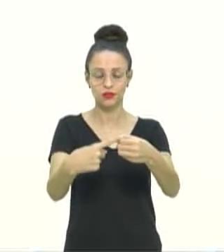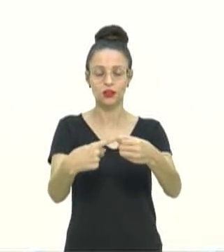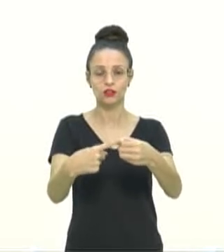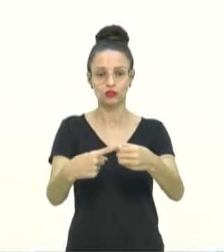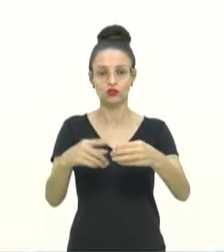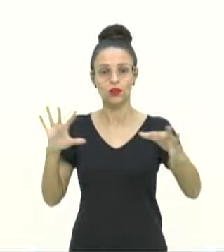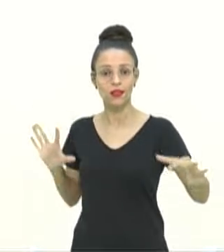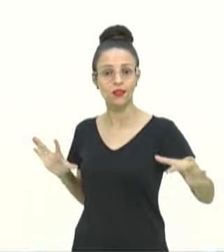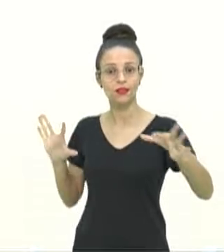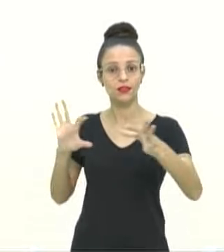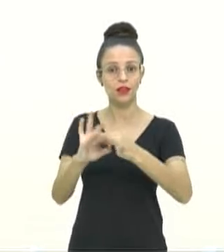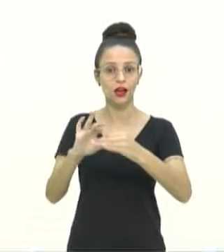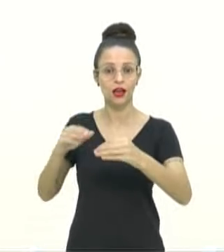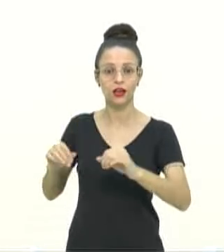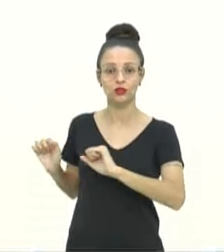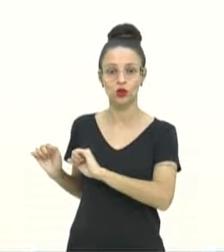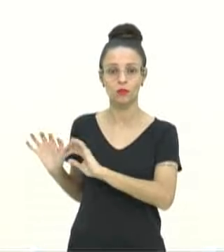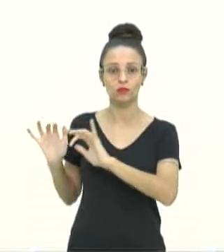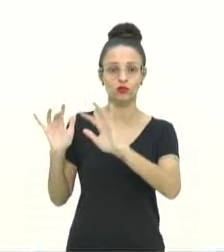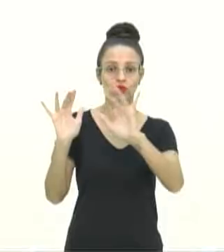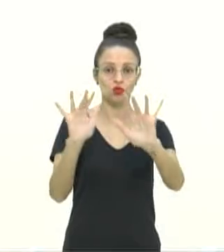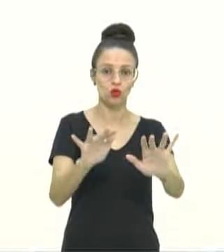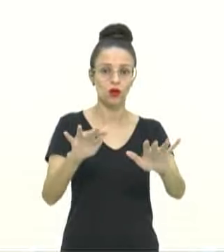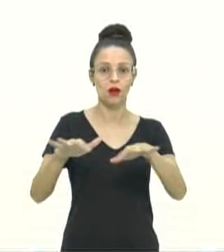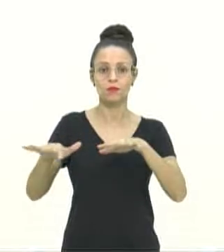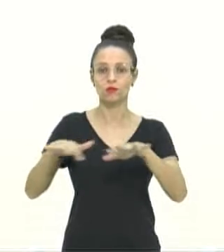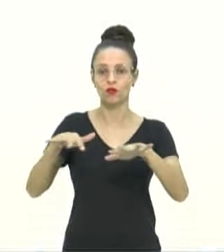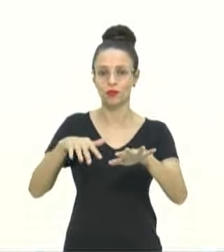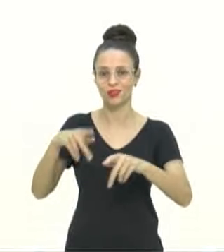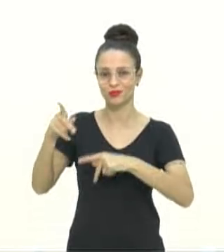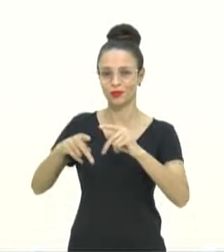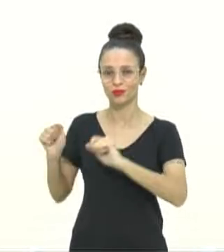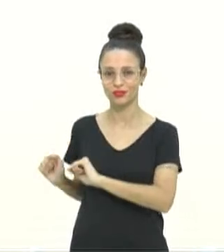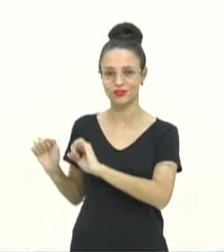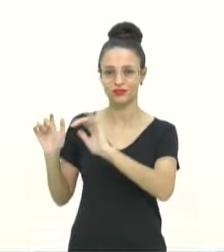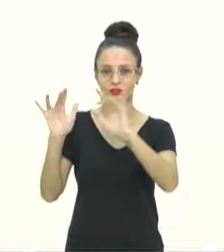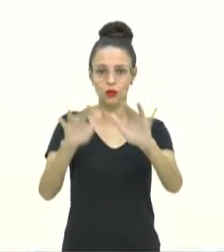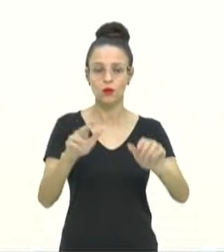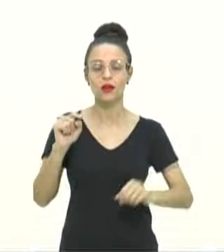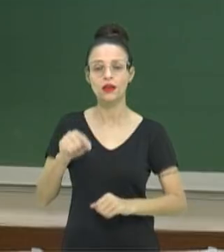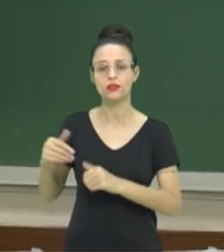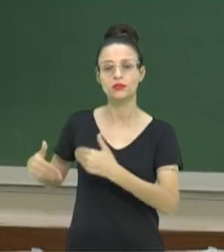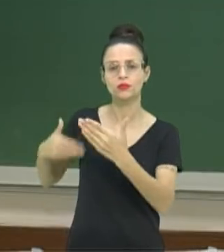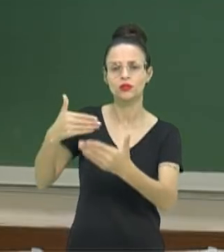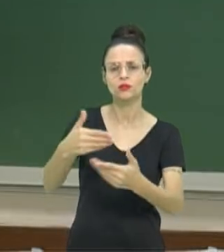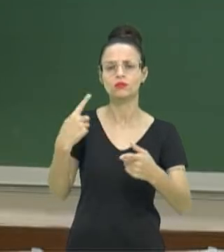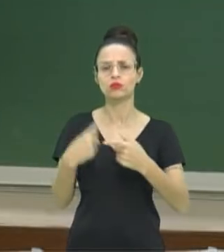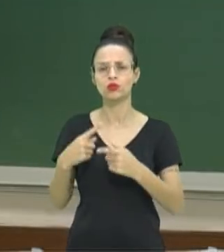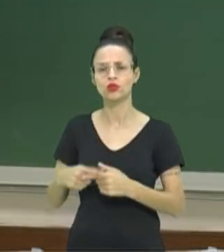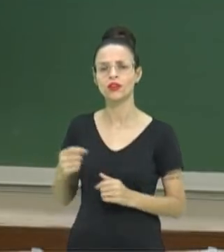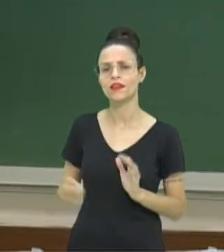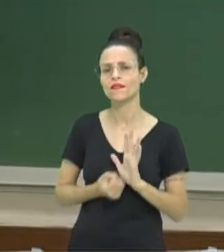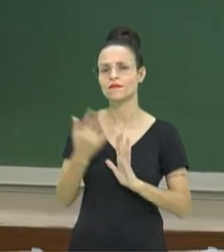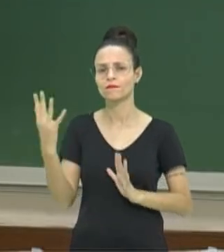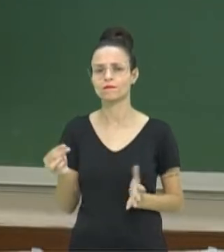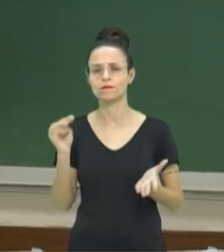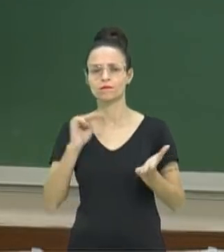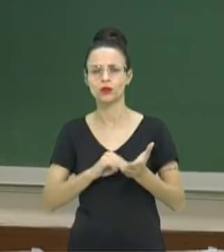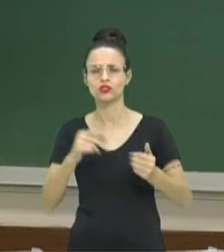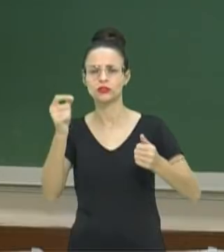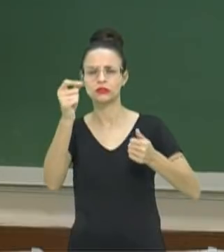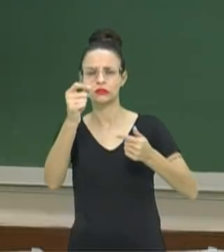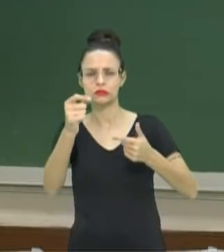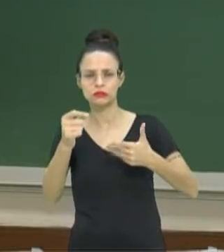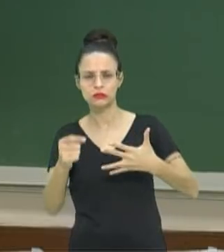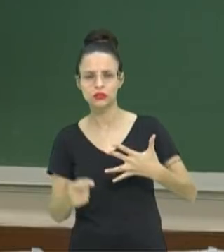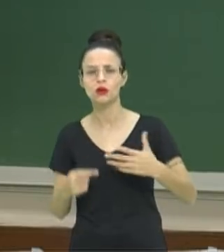Está ligado ao movimento populacional. Esse processo, por que as pessoas migram? Existem vários fatores que